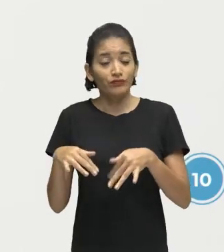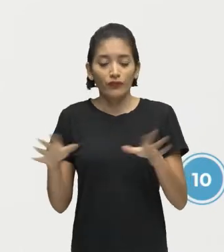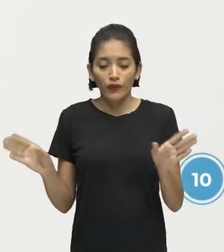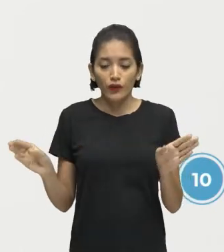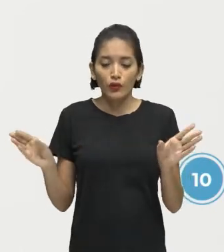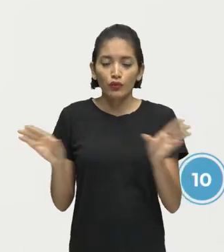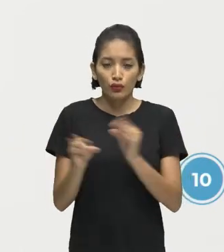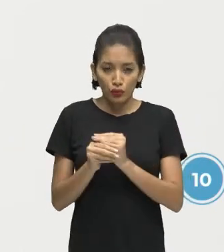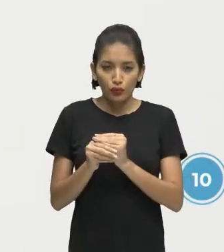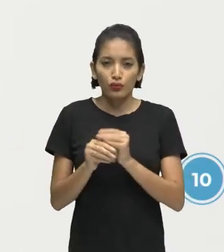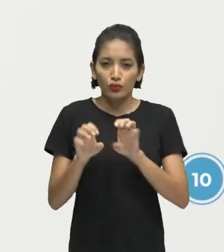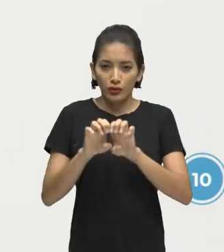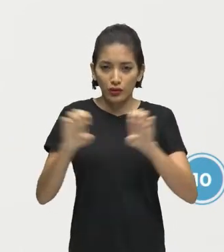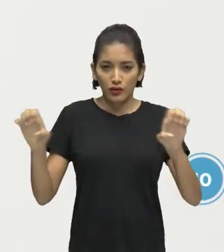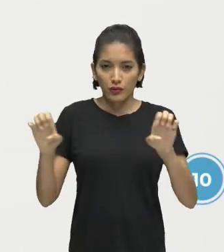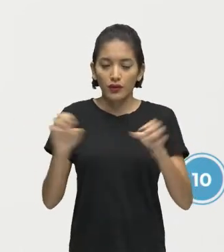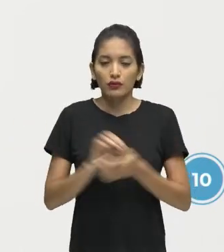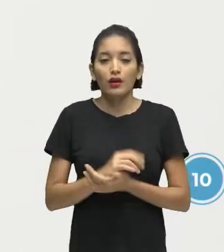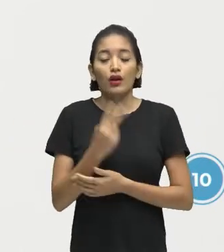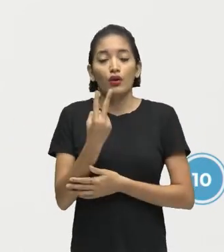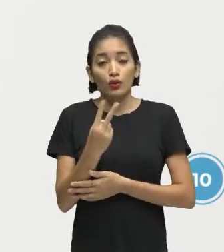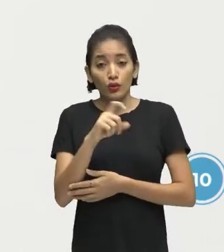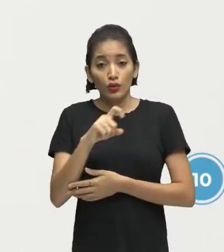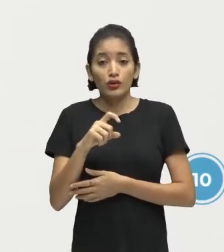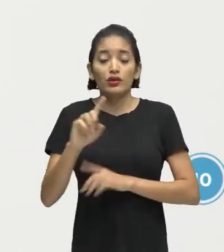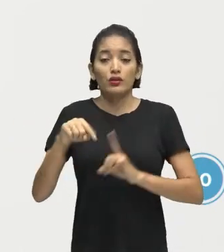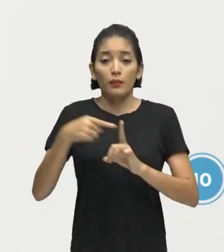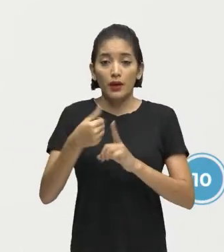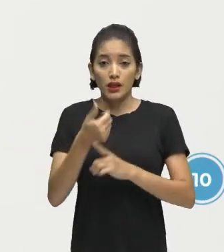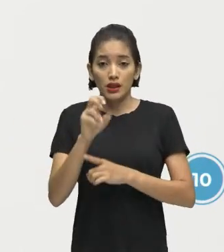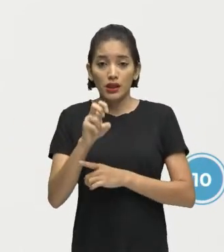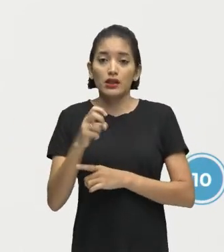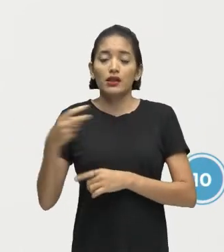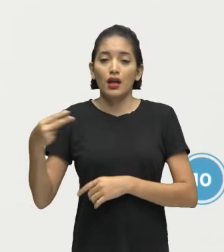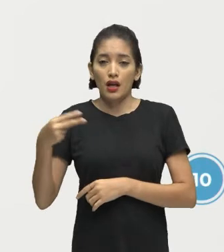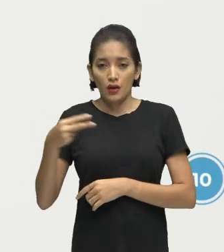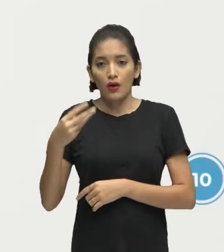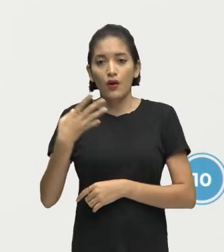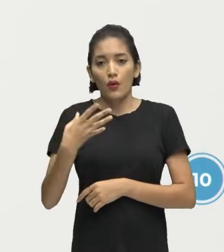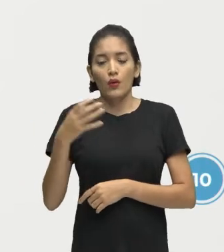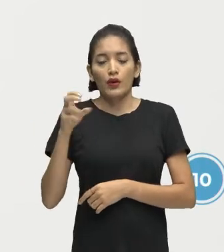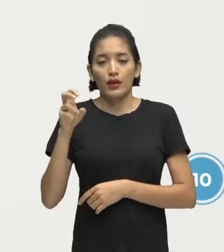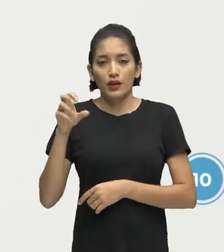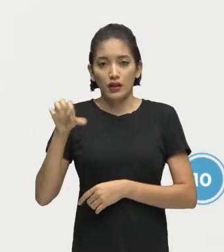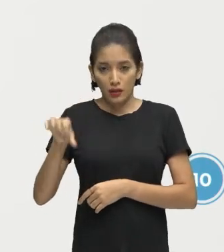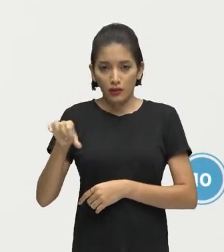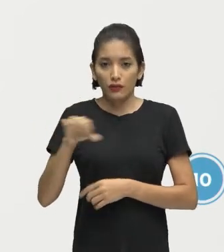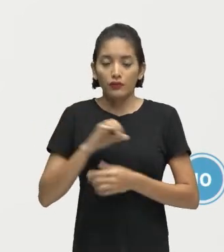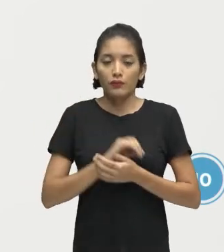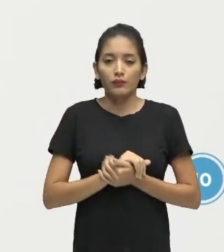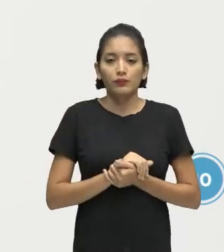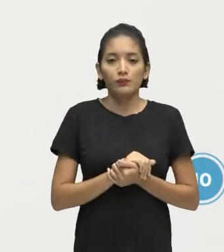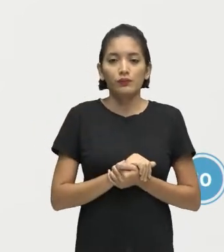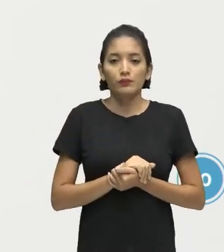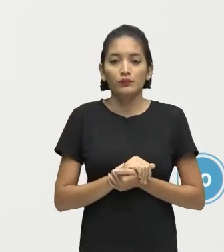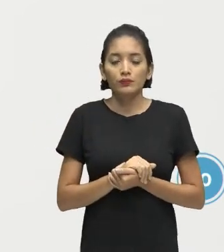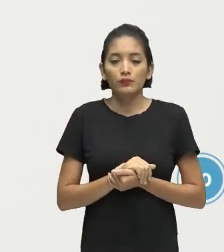essa expressão. 2x mais 15 é igual a 49.